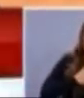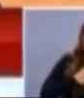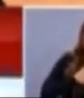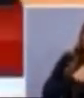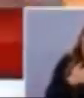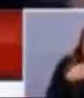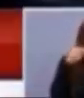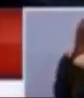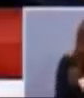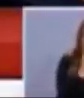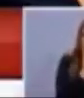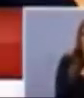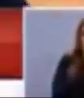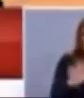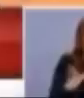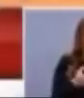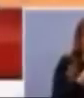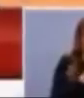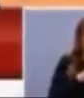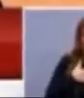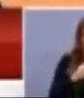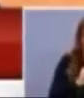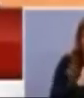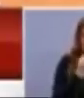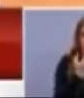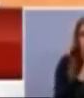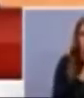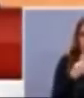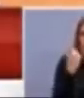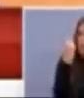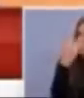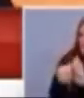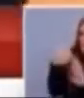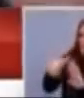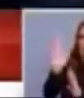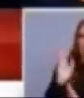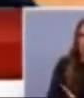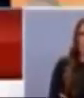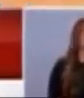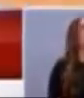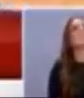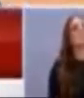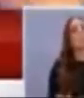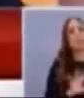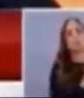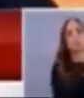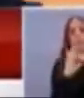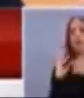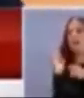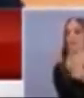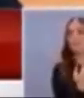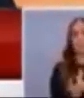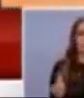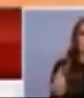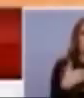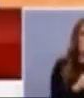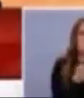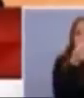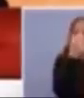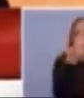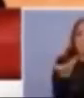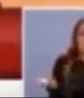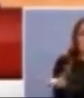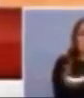um preço já está fora uma grande solidão a volta dela afinal de contas